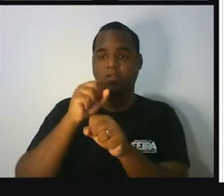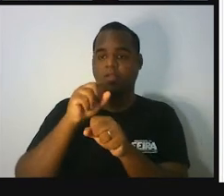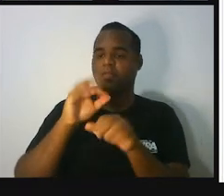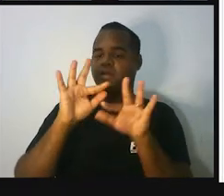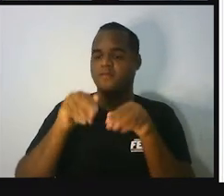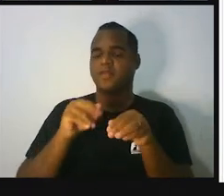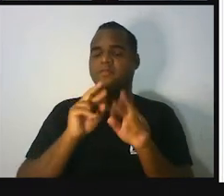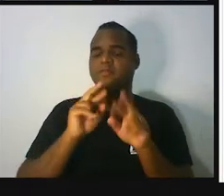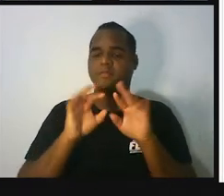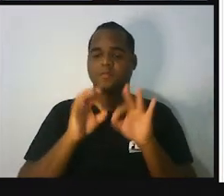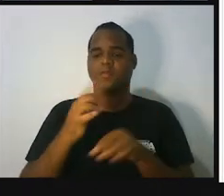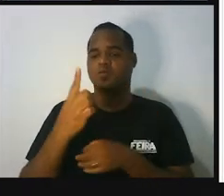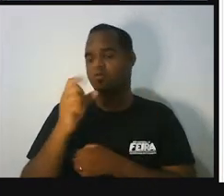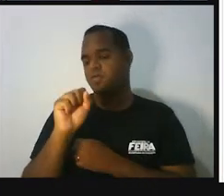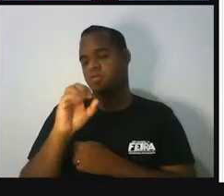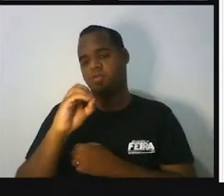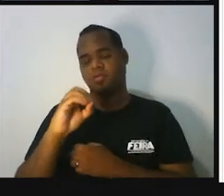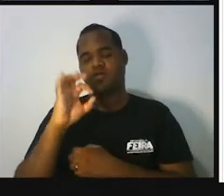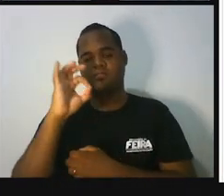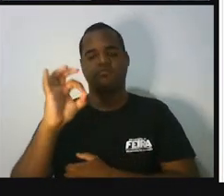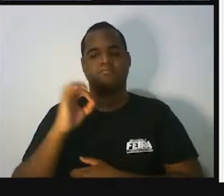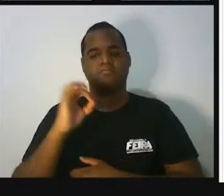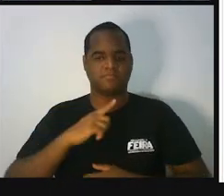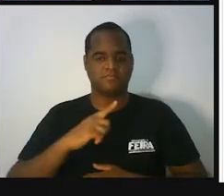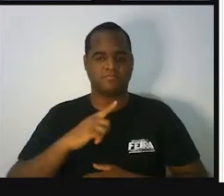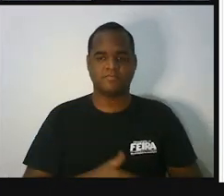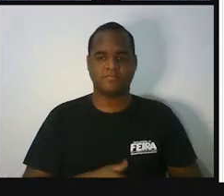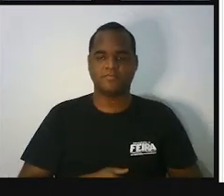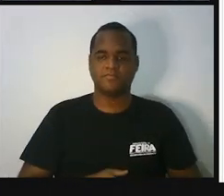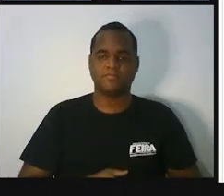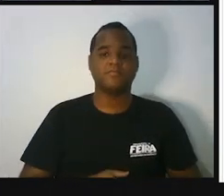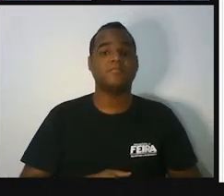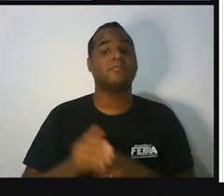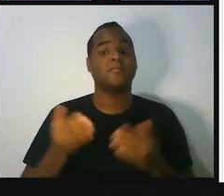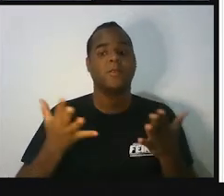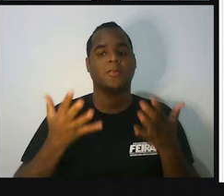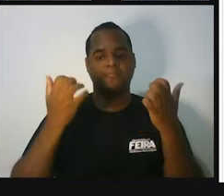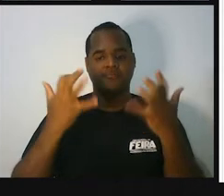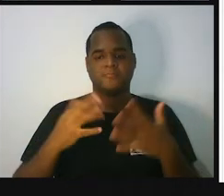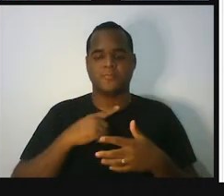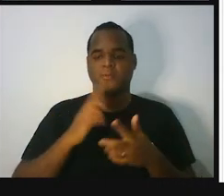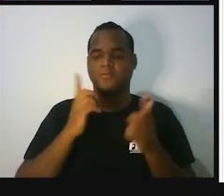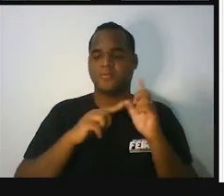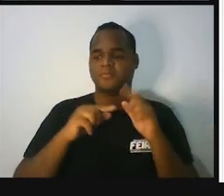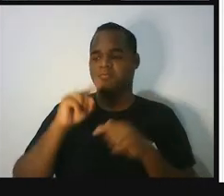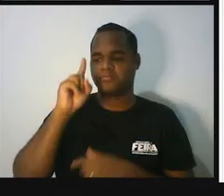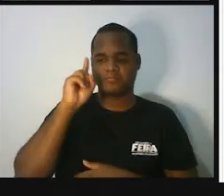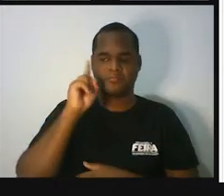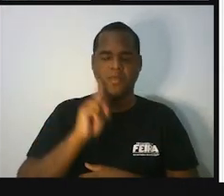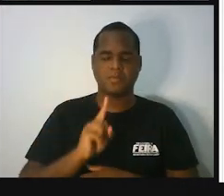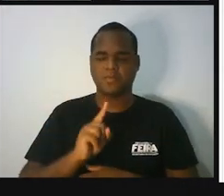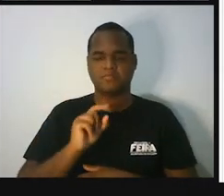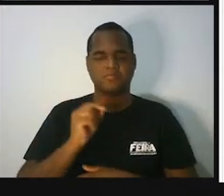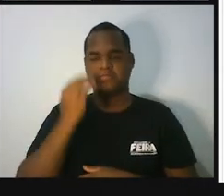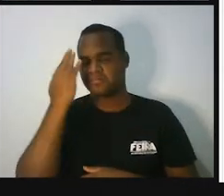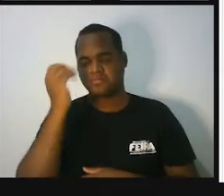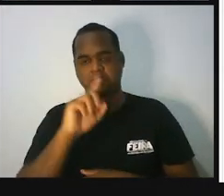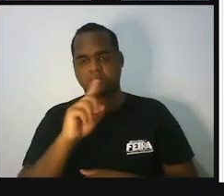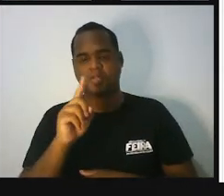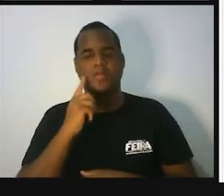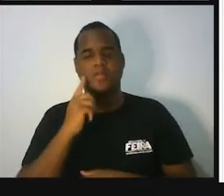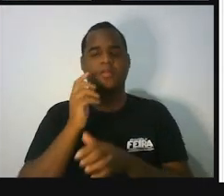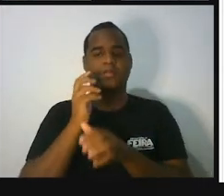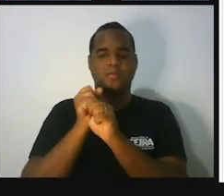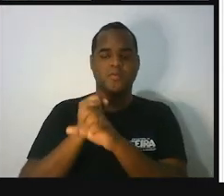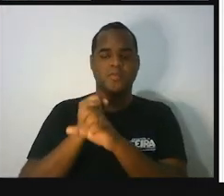tem que dar 180 graus. Agora, digamos que a gente não soubesse aqui qual era a medida dos